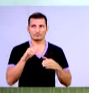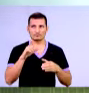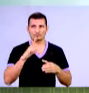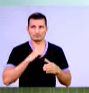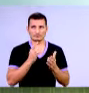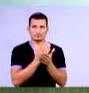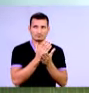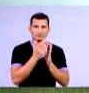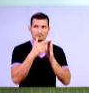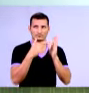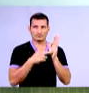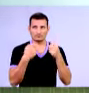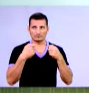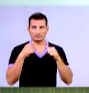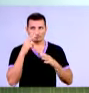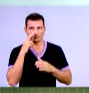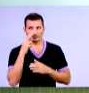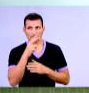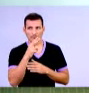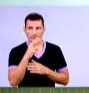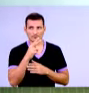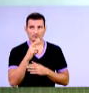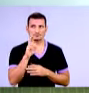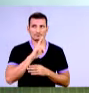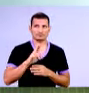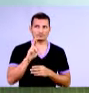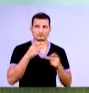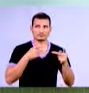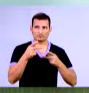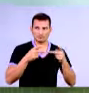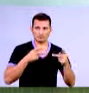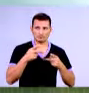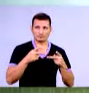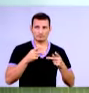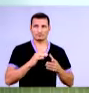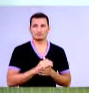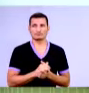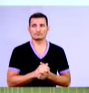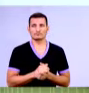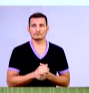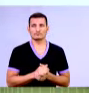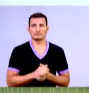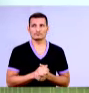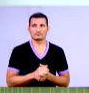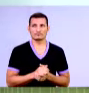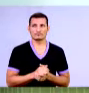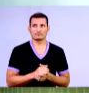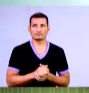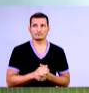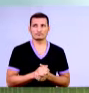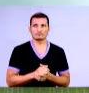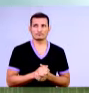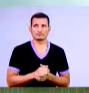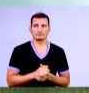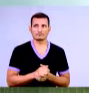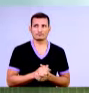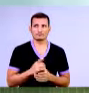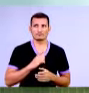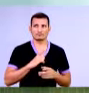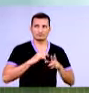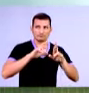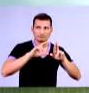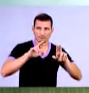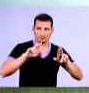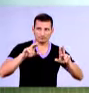ser observados, né, no uso de projetos multimídia, né? E mais uma coisa, nós temos uma infinidade de